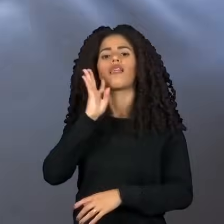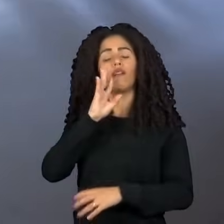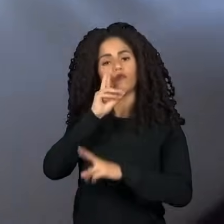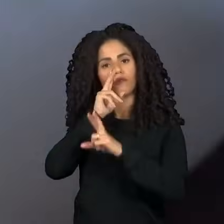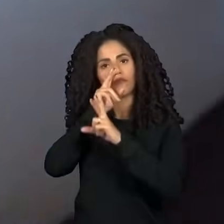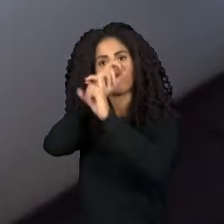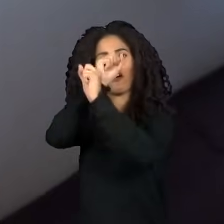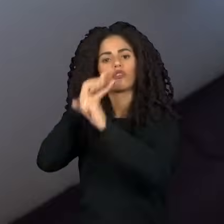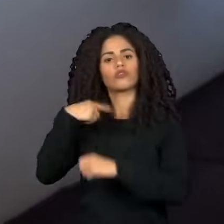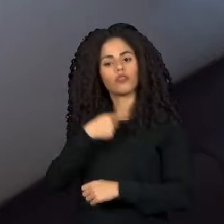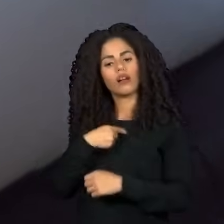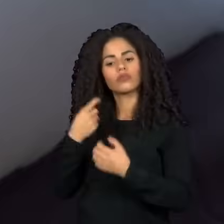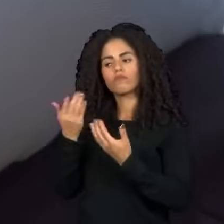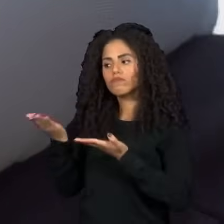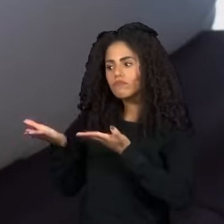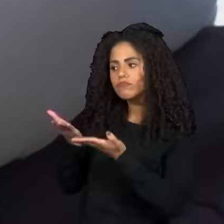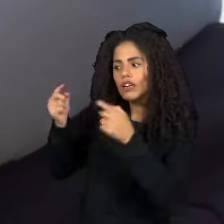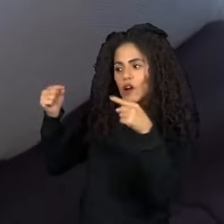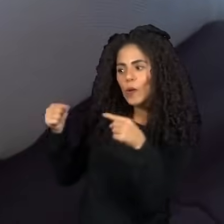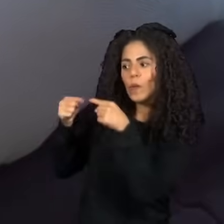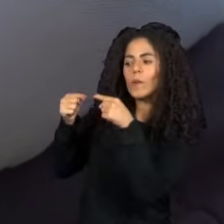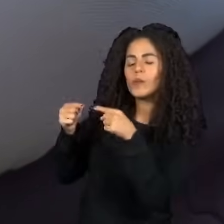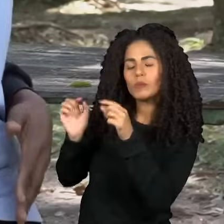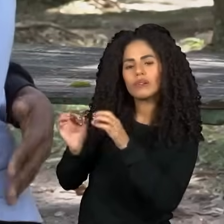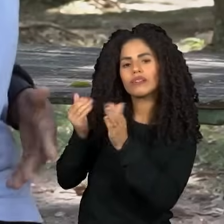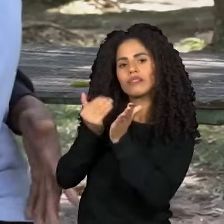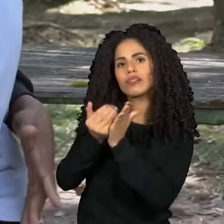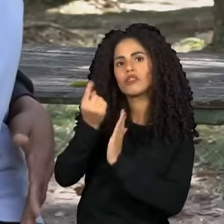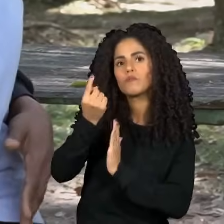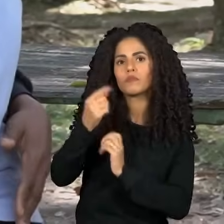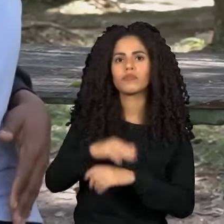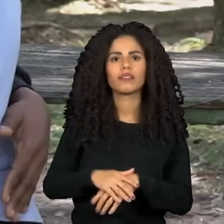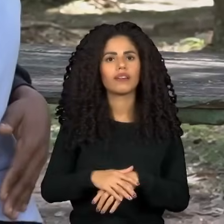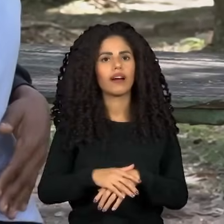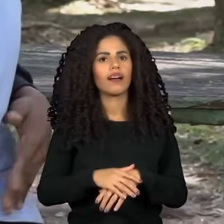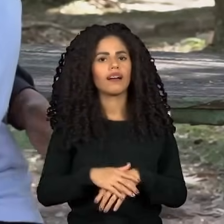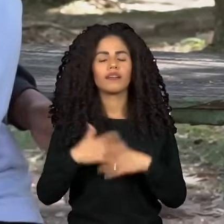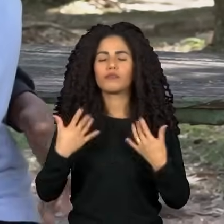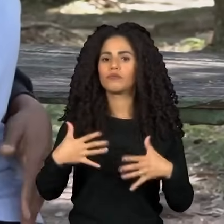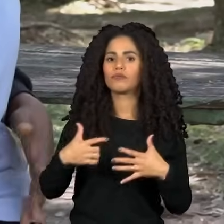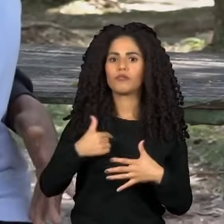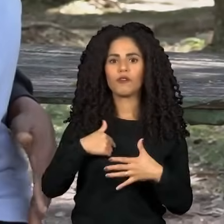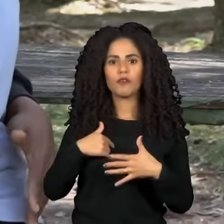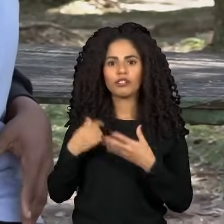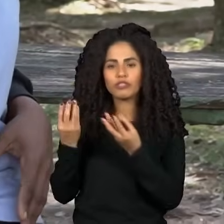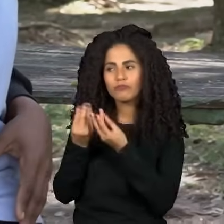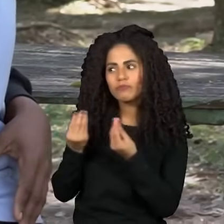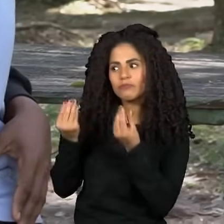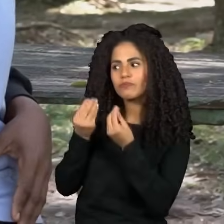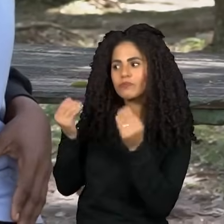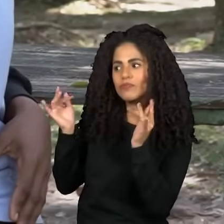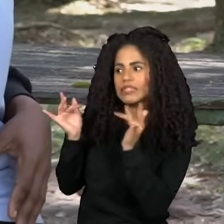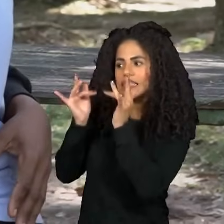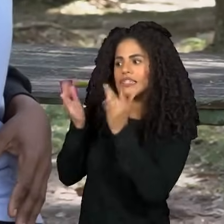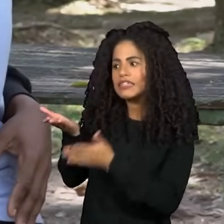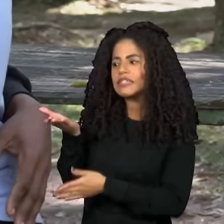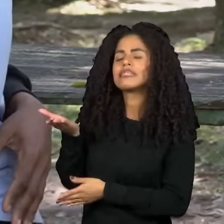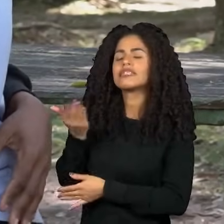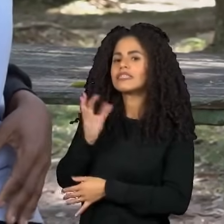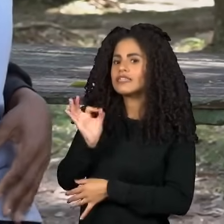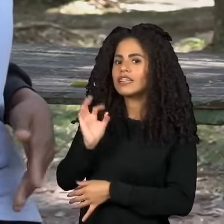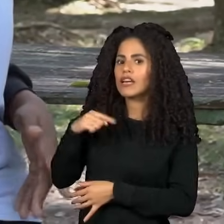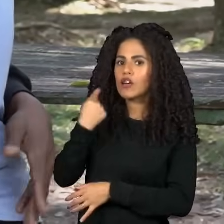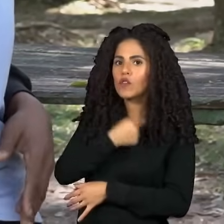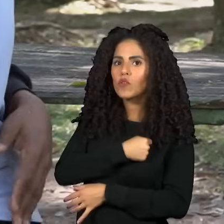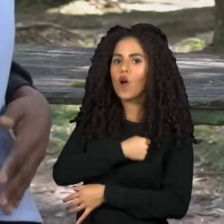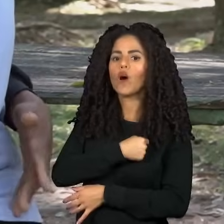forte. A gente se deu muito bem já de início, desde a primeira conversa. Bateu, teve química demais, né? A gente se